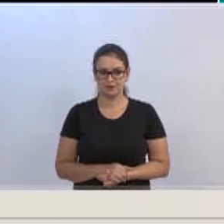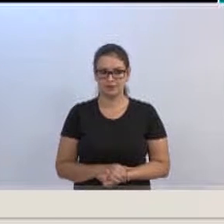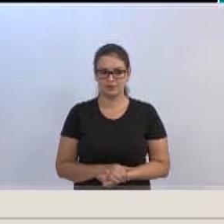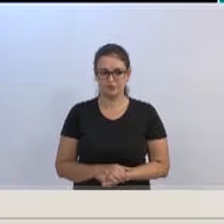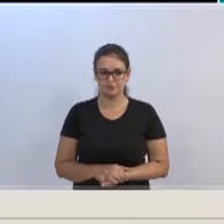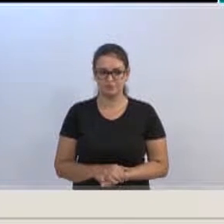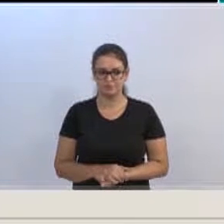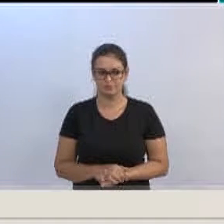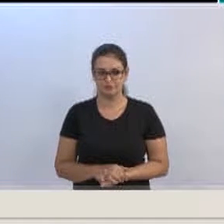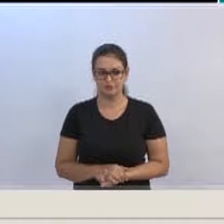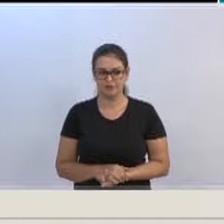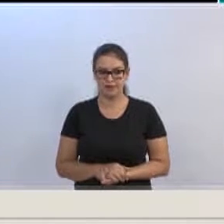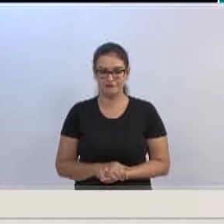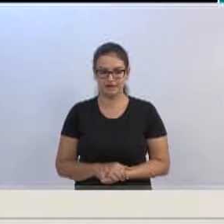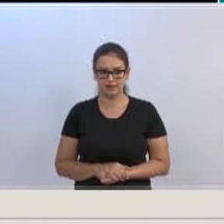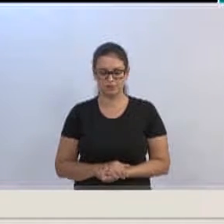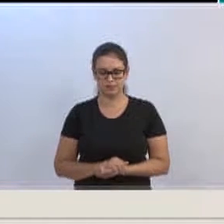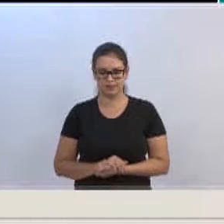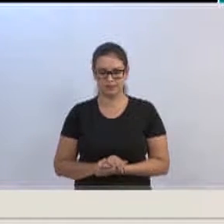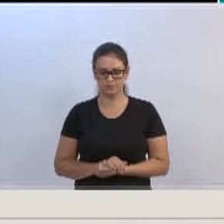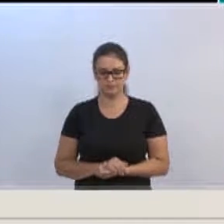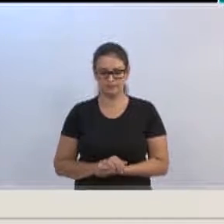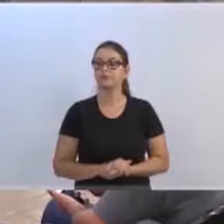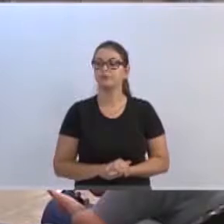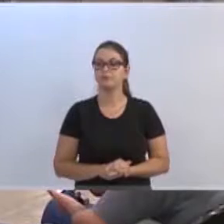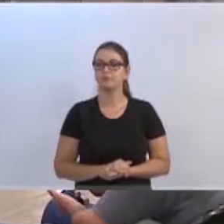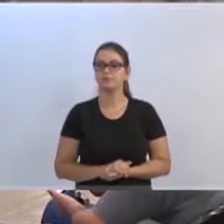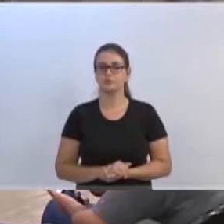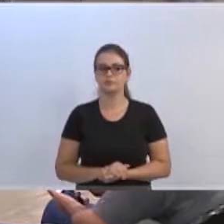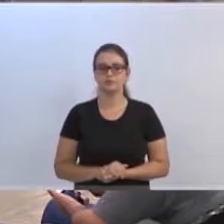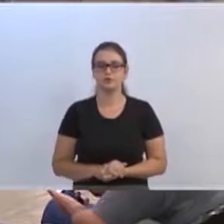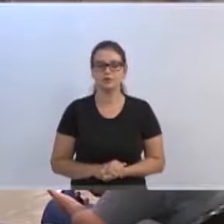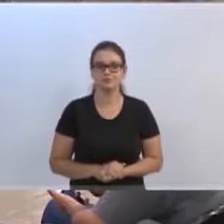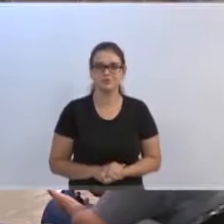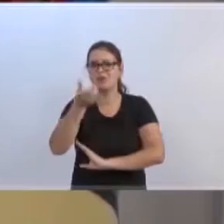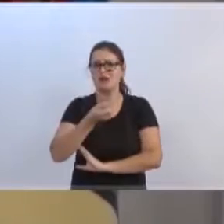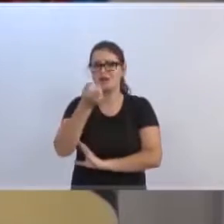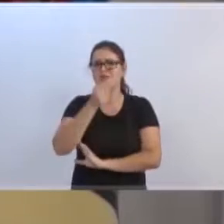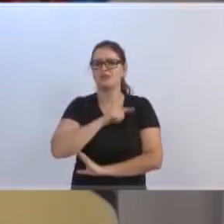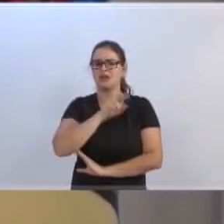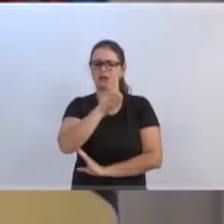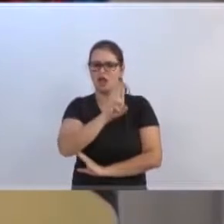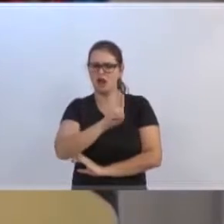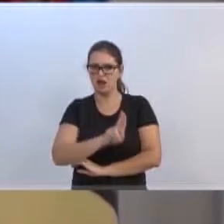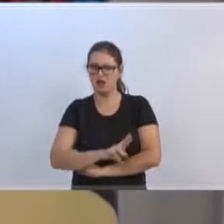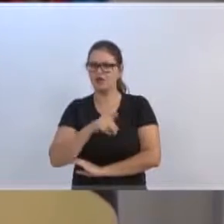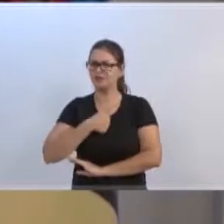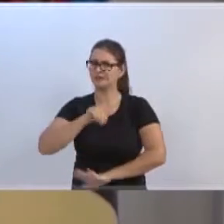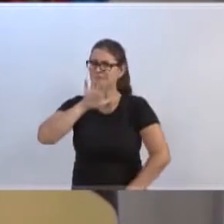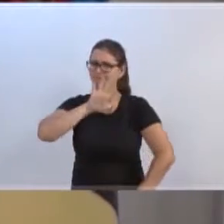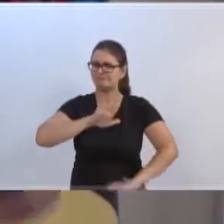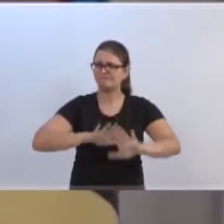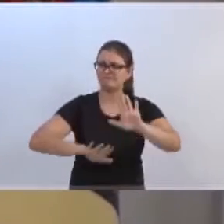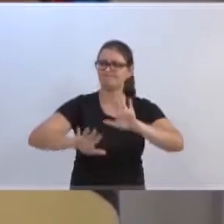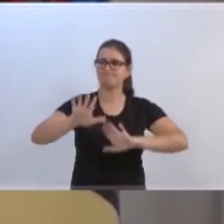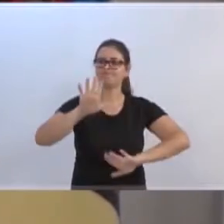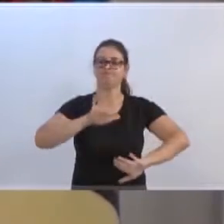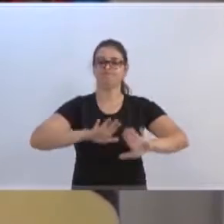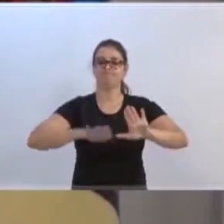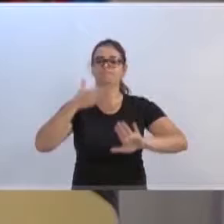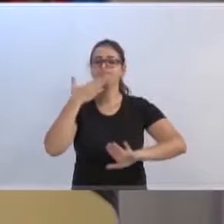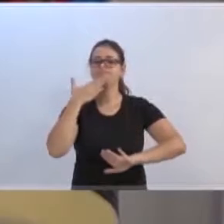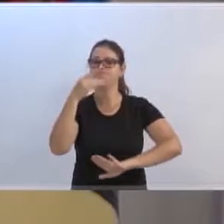Em primeira votação, os vereadores aprovaram o projeto de lei de autoria do vereador Ito de Souza, que obriga as entidades